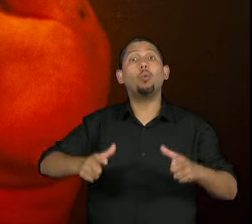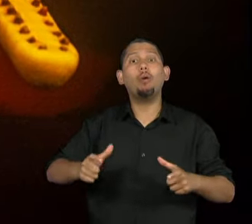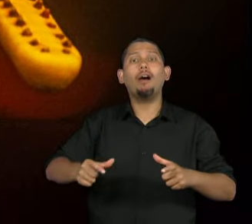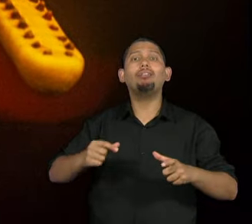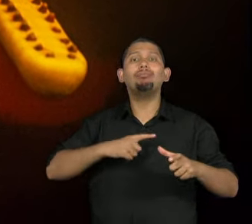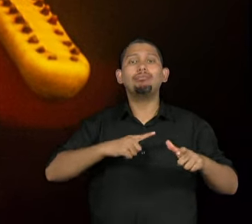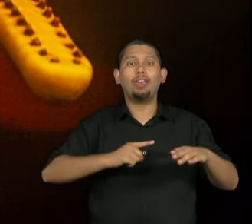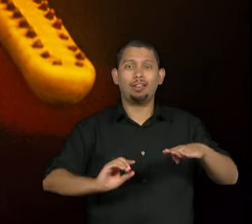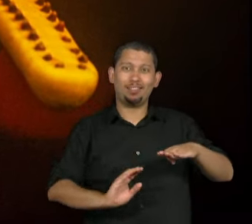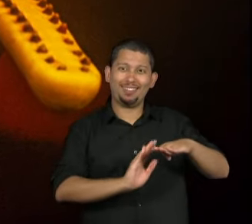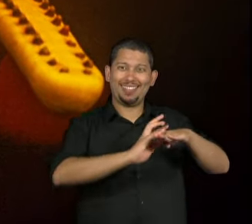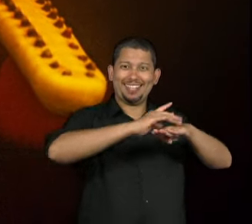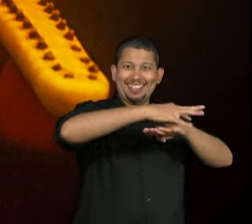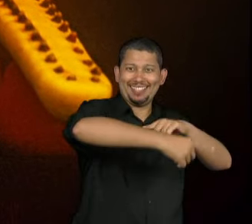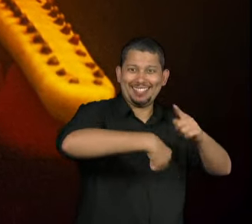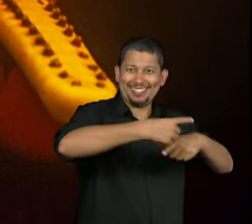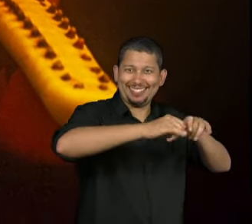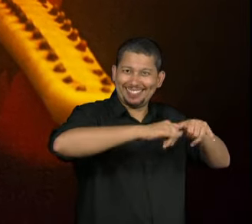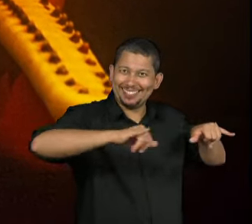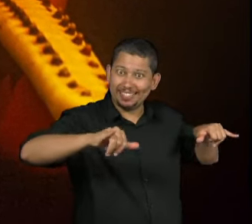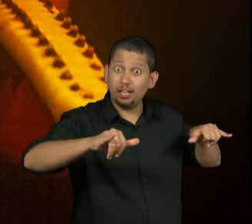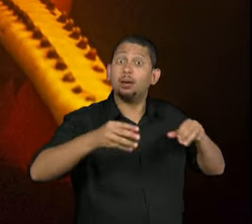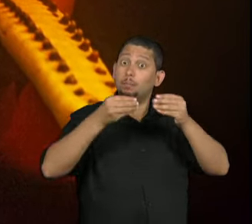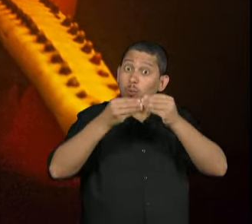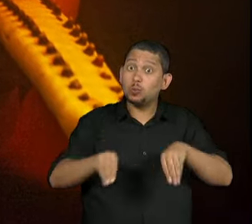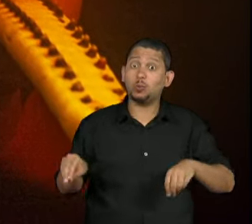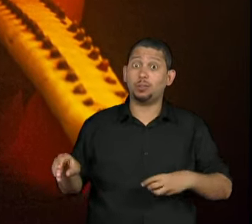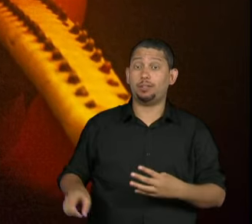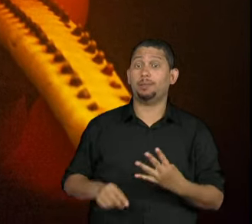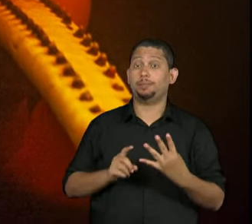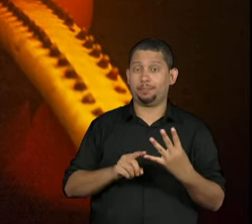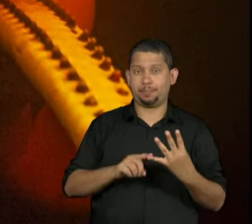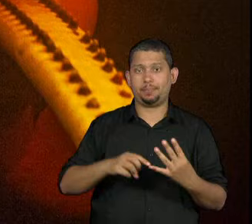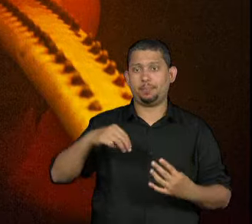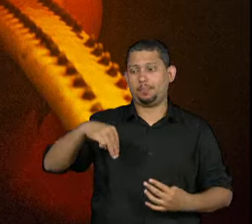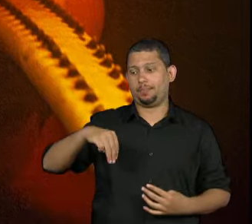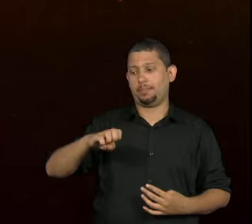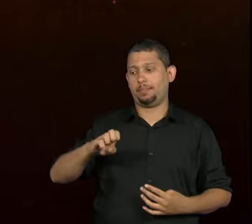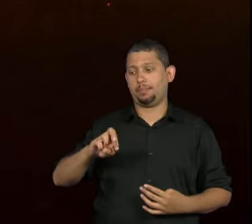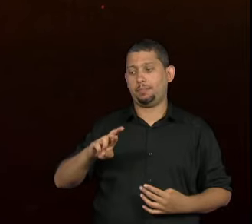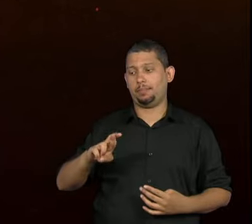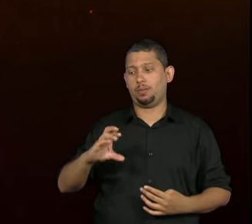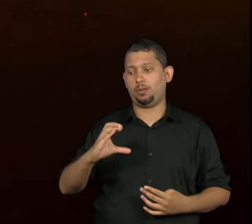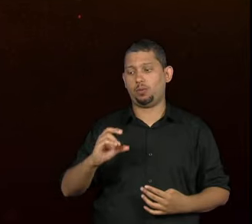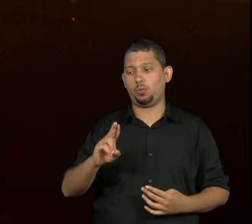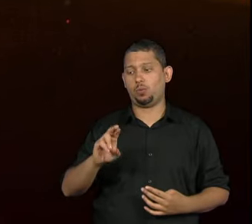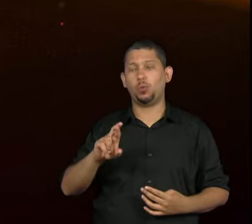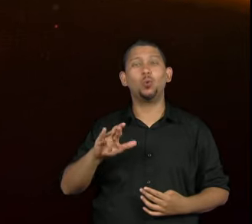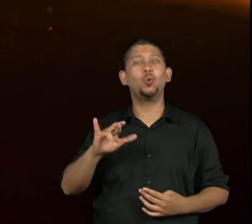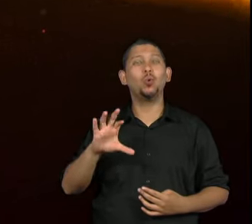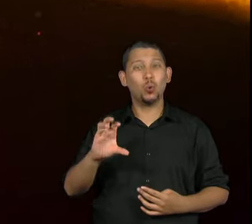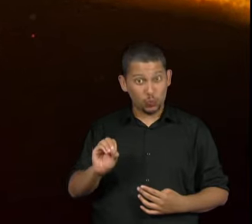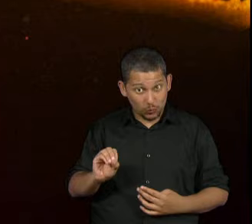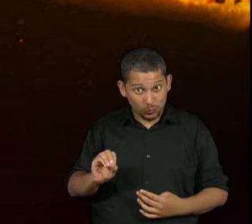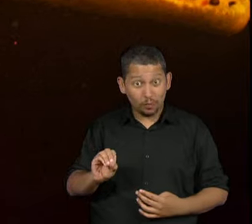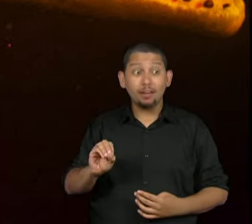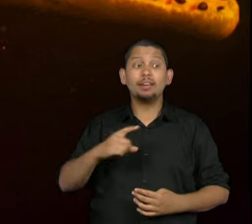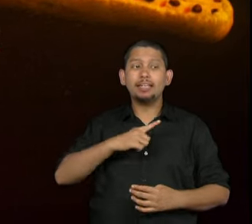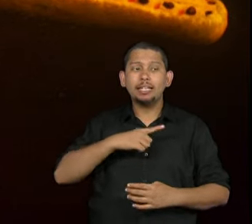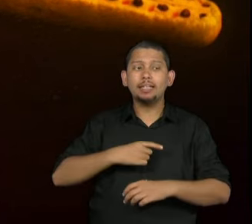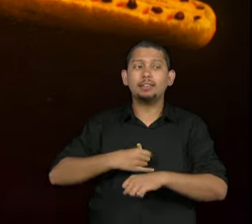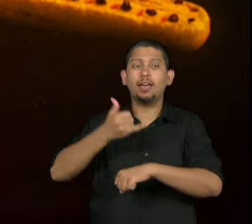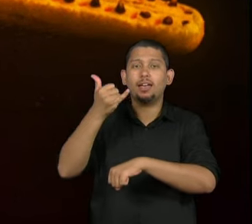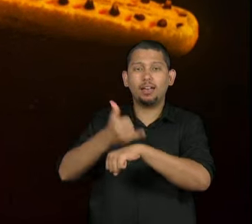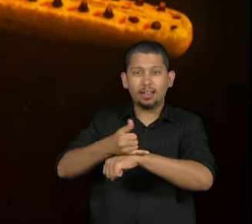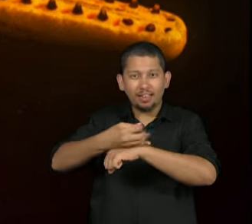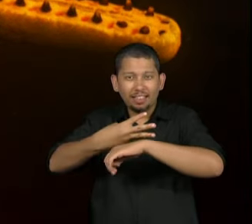alimento, o peixe. Além das hidrelétricas, a gente tem a questão do mercúrio, que se acumula nesses animais, e que é principalmente proveniente